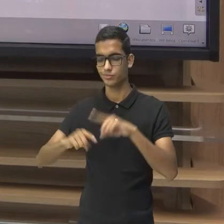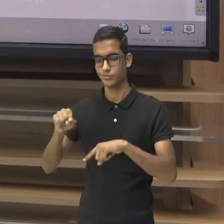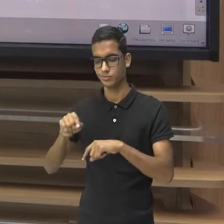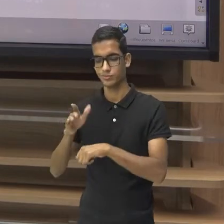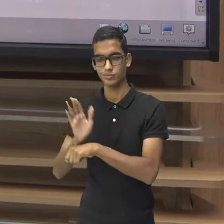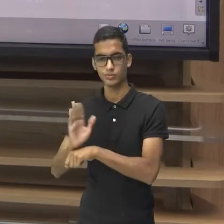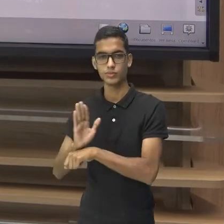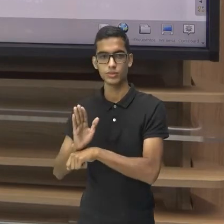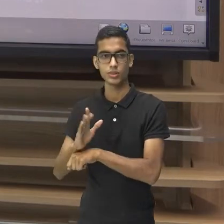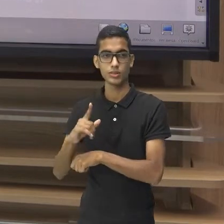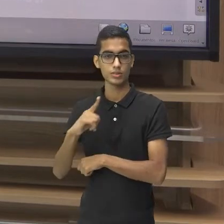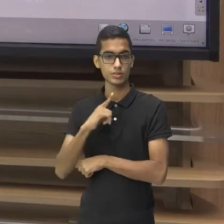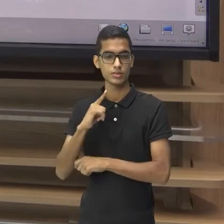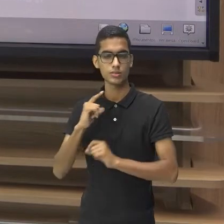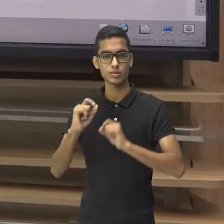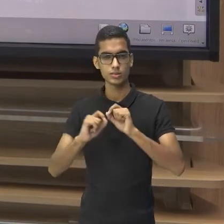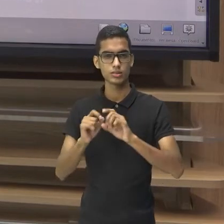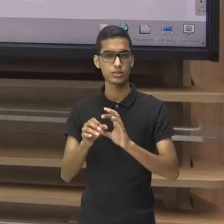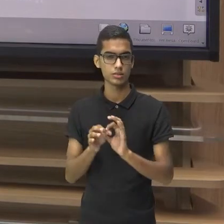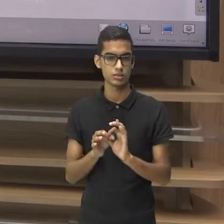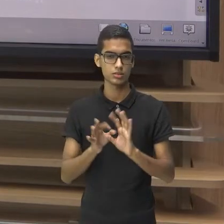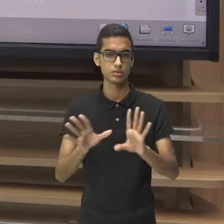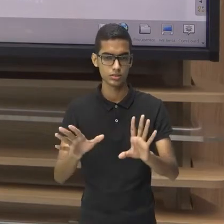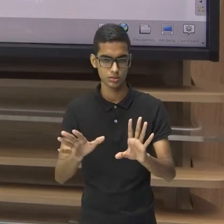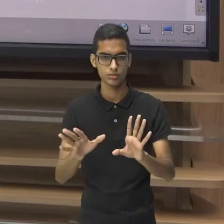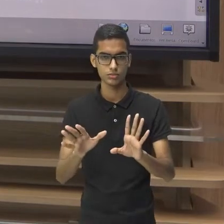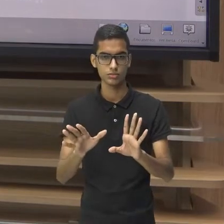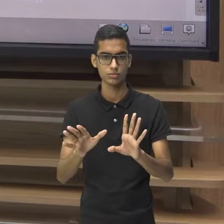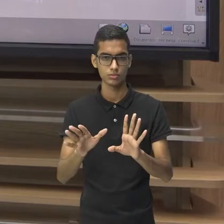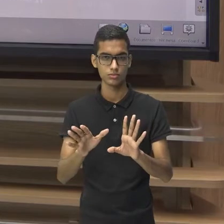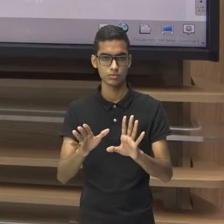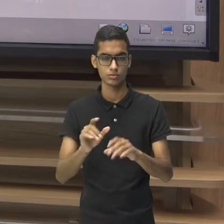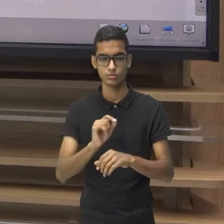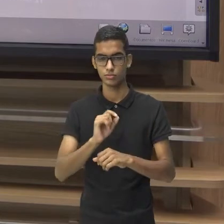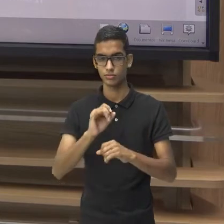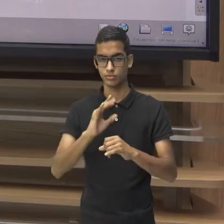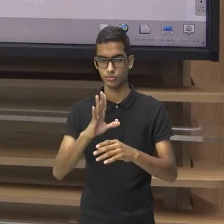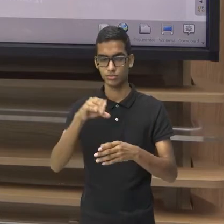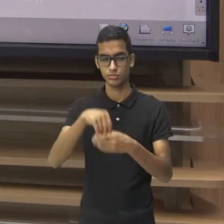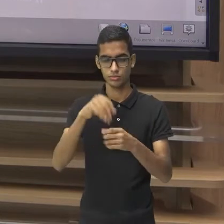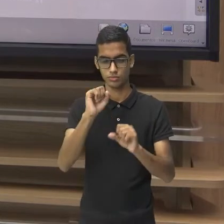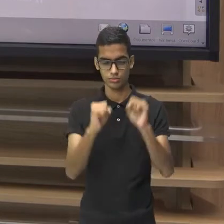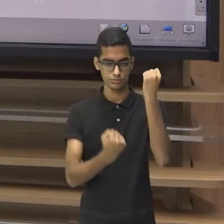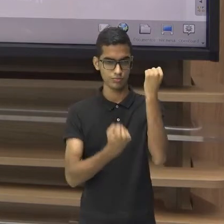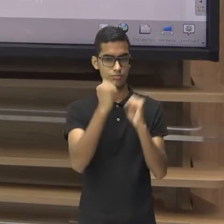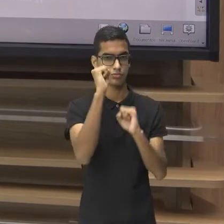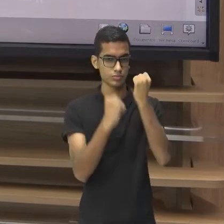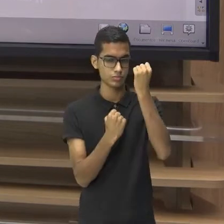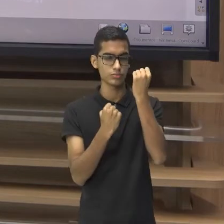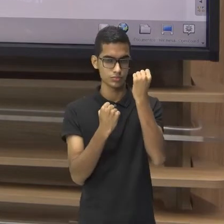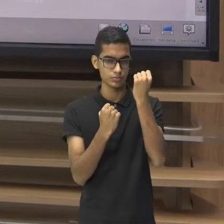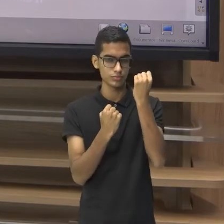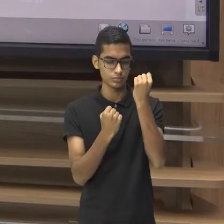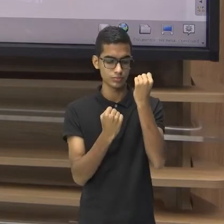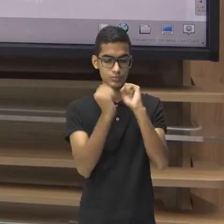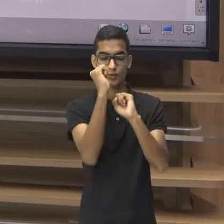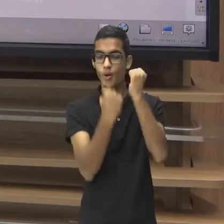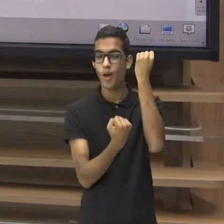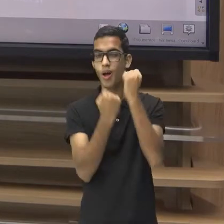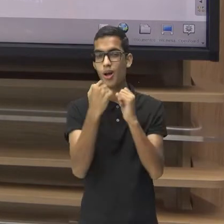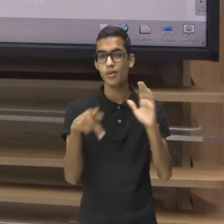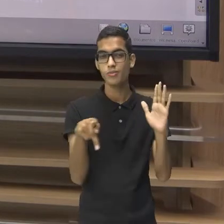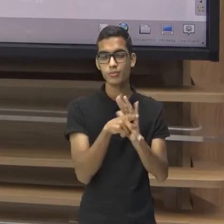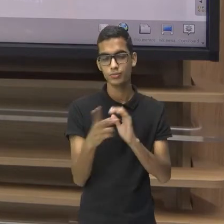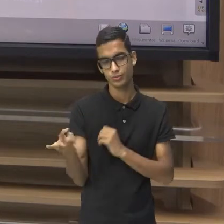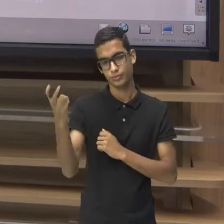aula, tem que estar disponível. Aonde? Na indústria, no nosso caso, na indústria